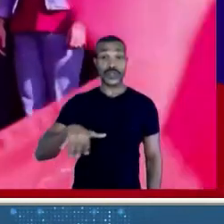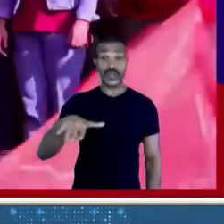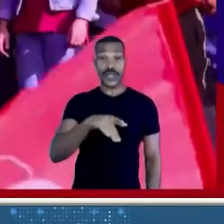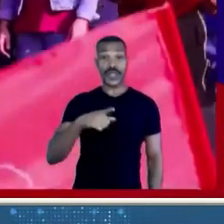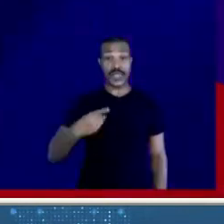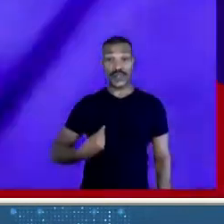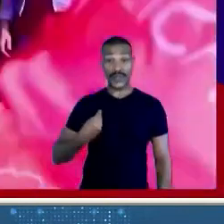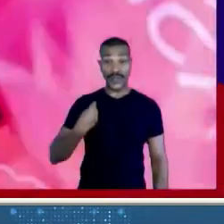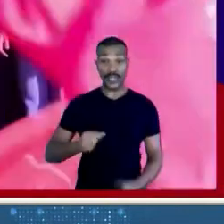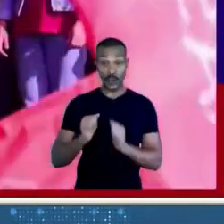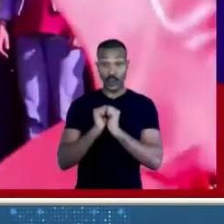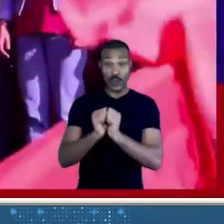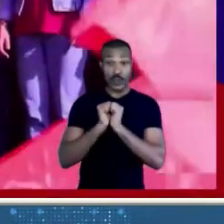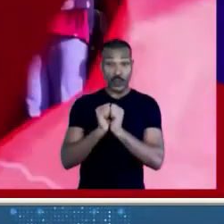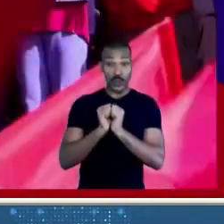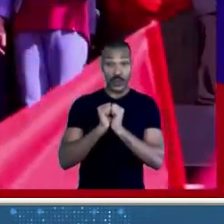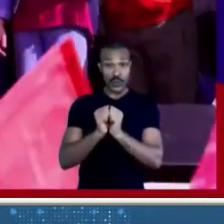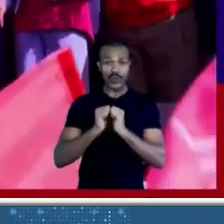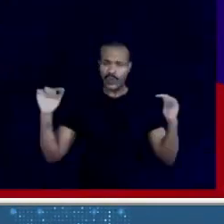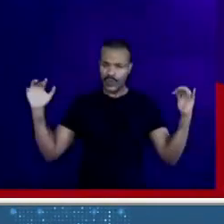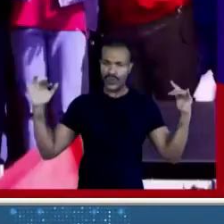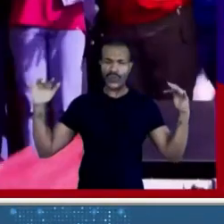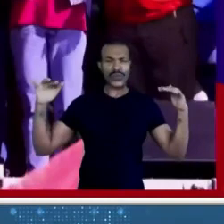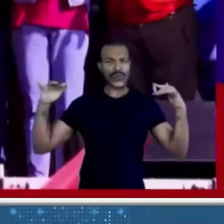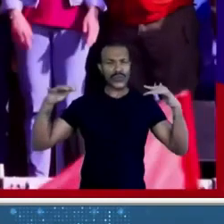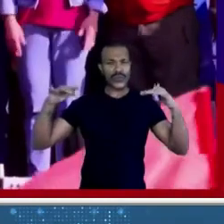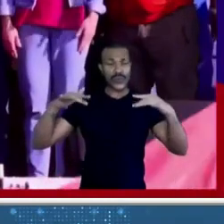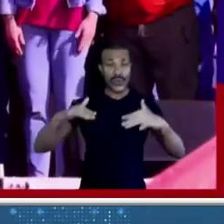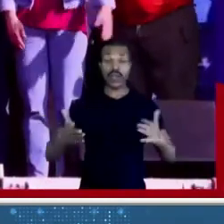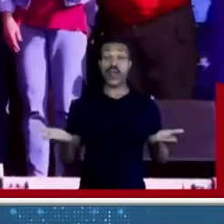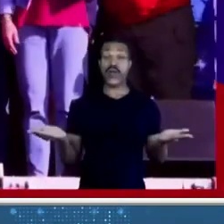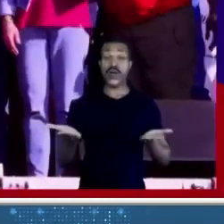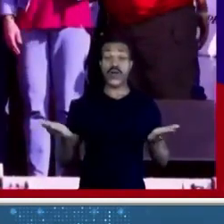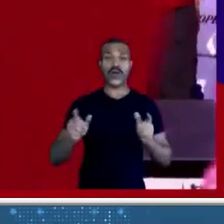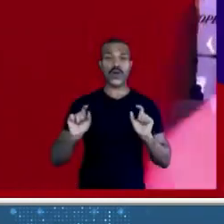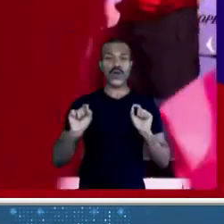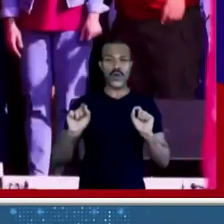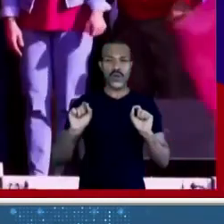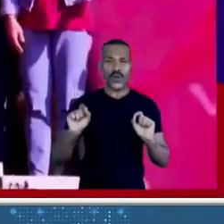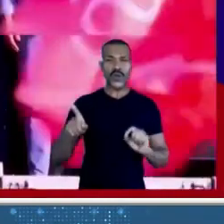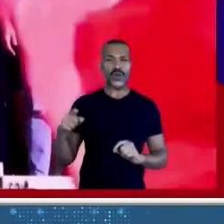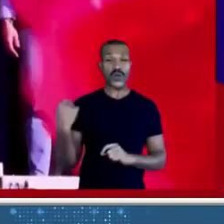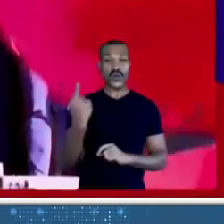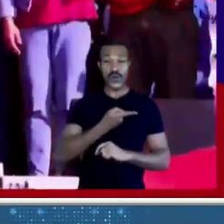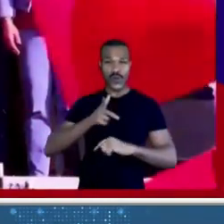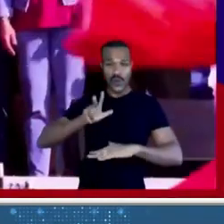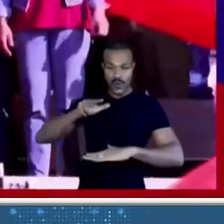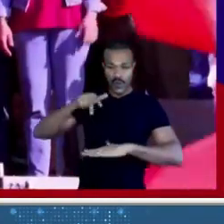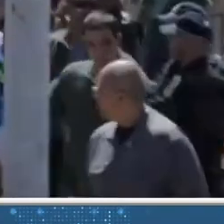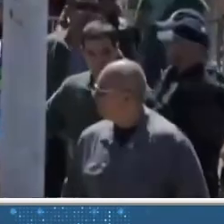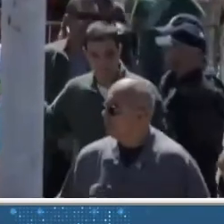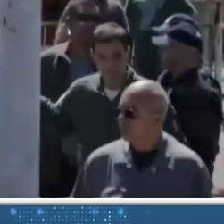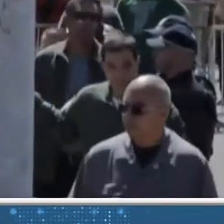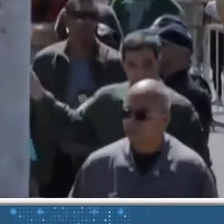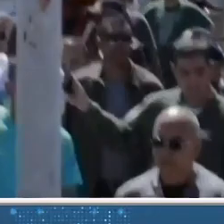não convenceu. Ela já chegou à campanha com a sua estrutura um pouco fragmentada, uma divisão muito grande